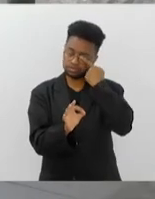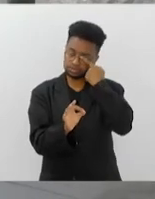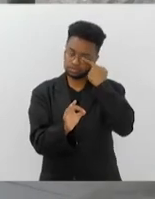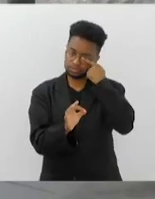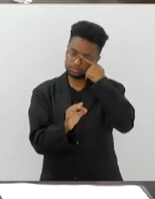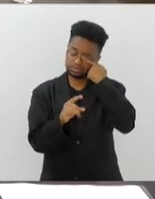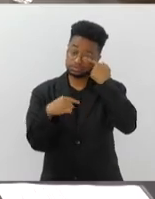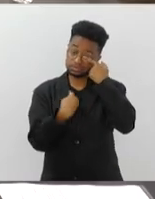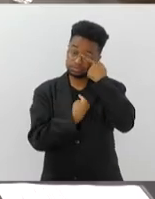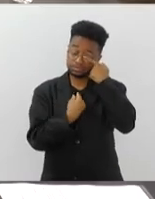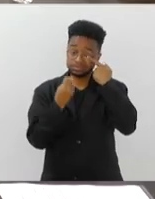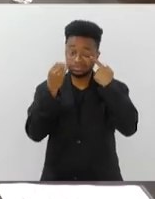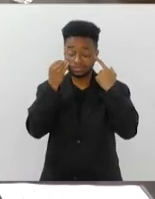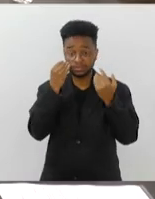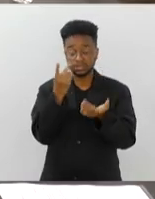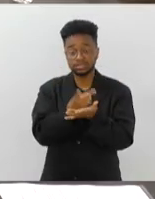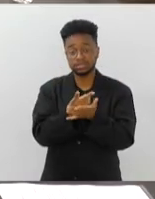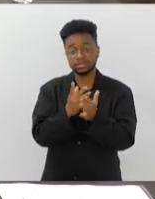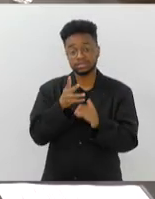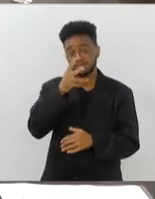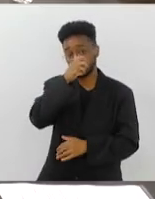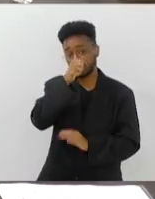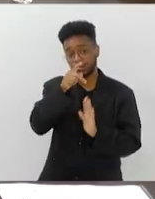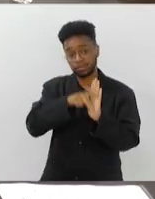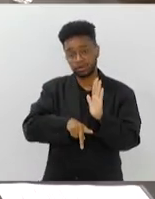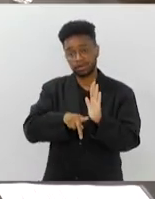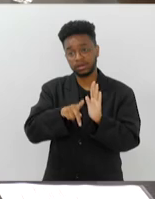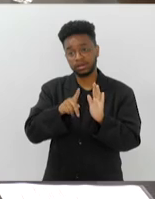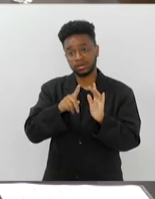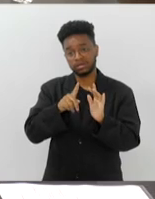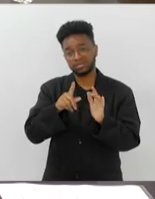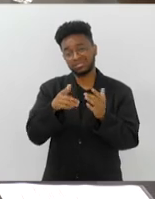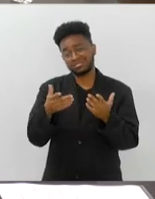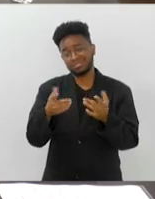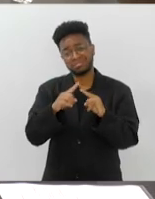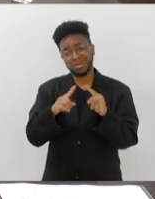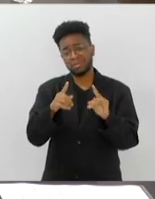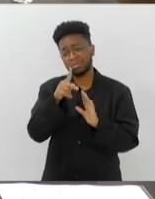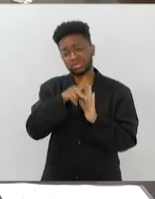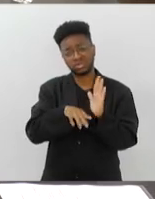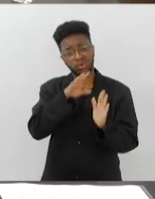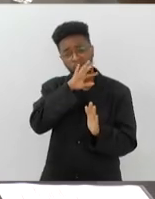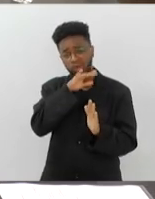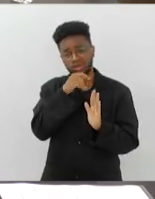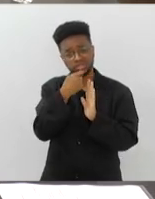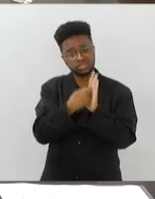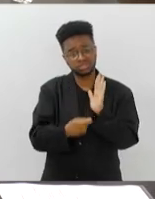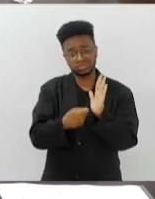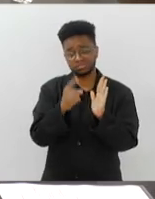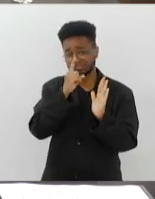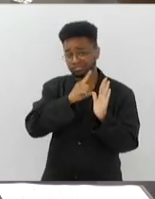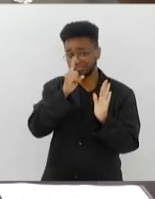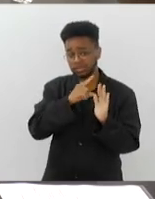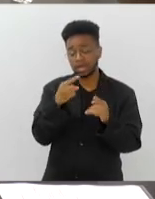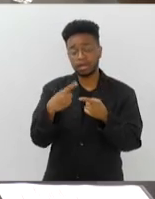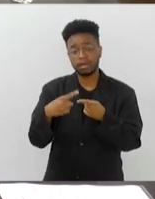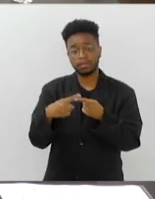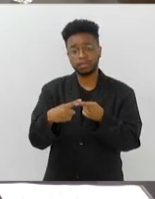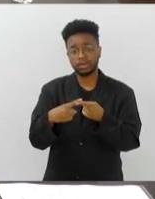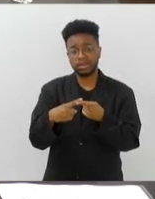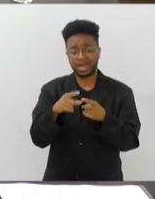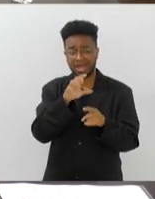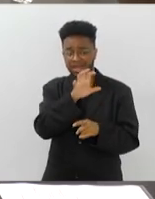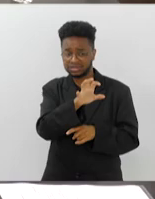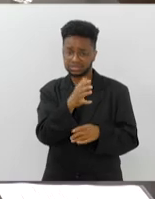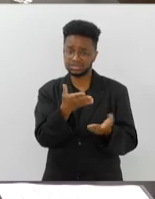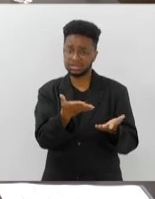isso, exercícios de salvar projetos. Mas é um projeto, com todo o carinho e respeito, muito ruim, mal escrito. Que cria, da forma que está,